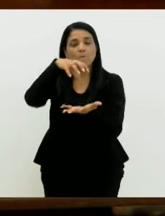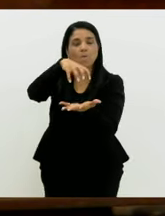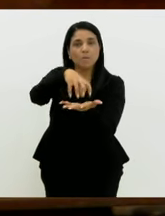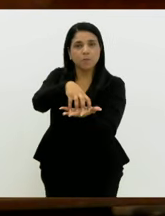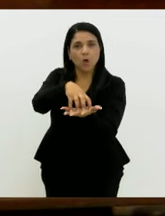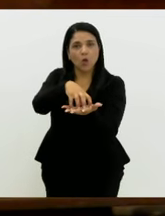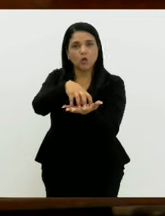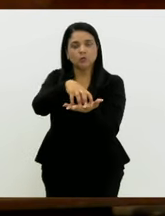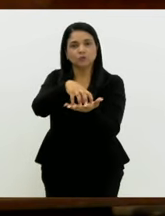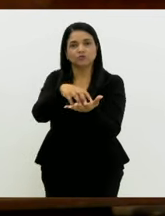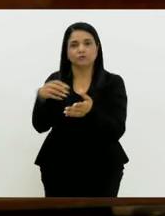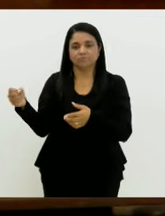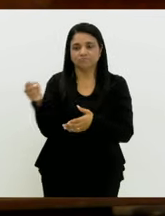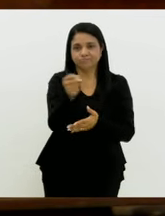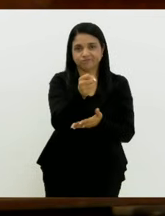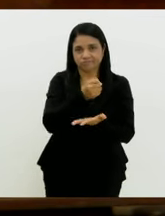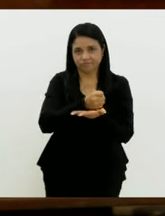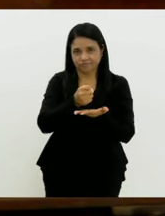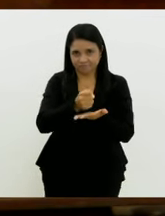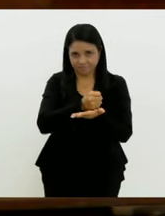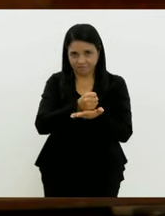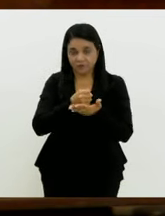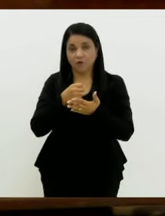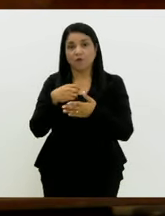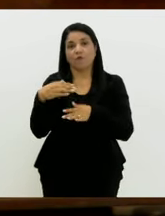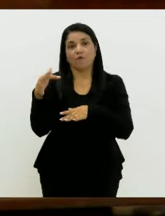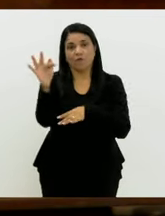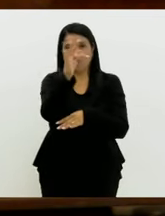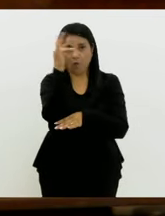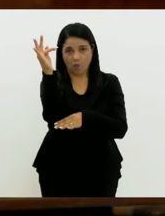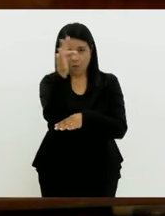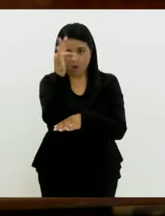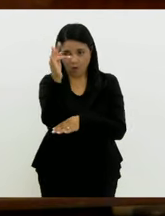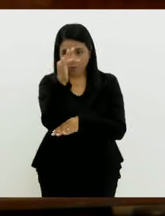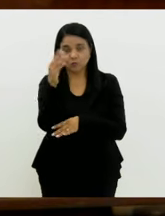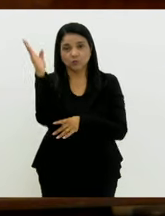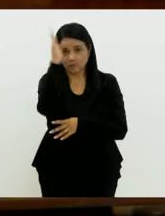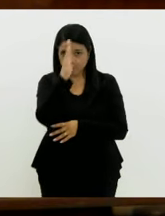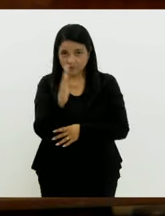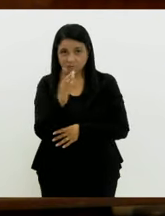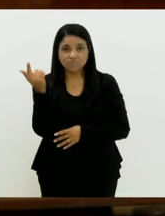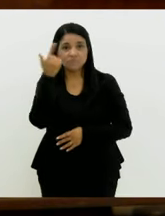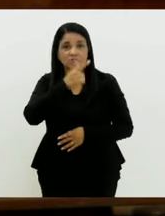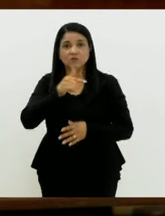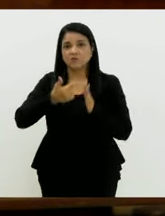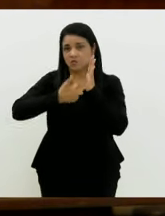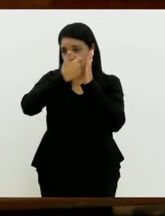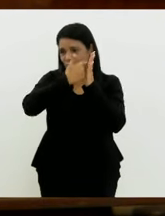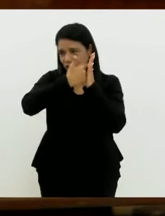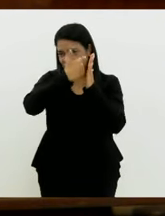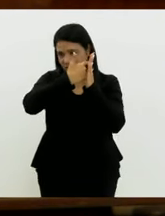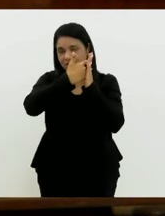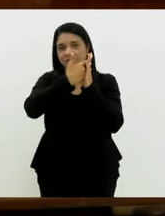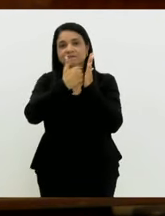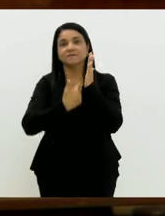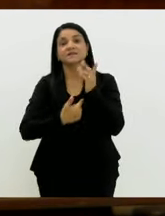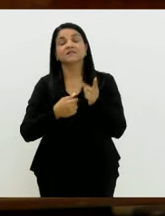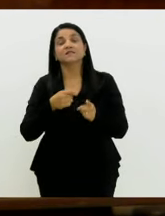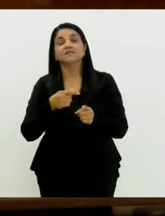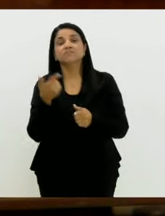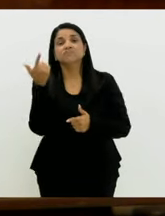empregos formais do Brasil, conquistando a segunda posição no ranking nacional, com a criação de